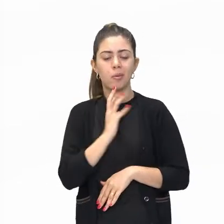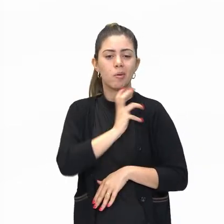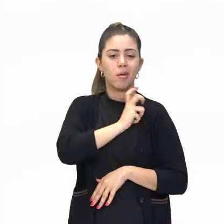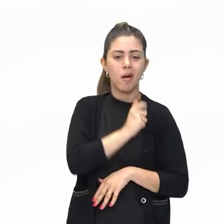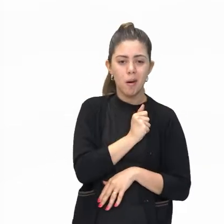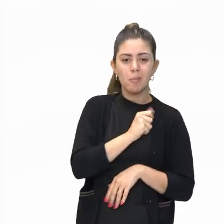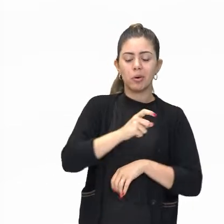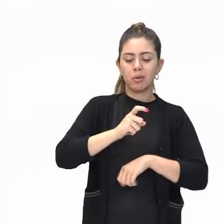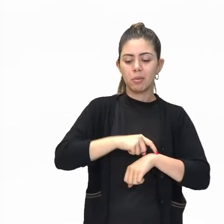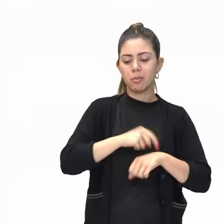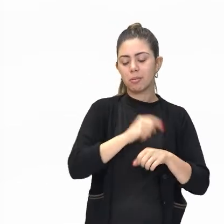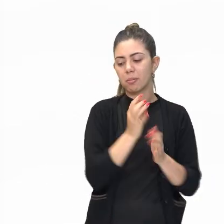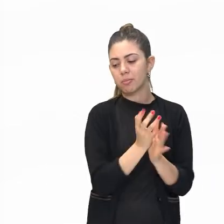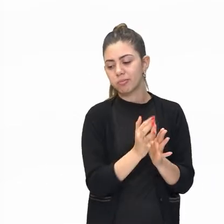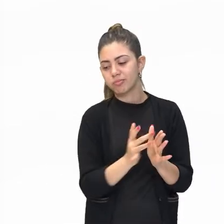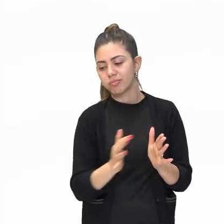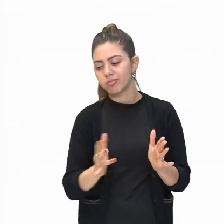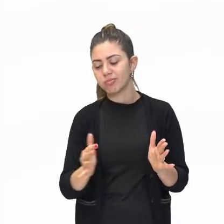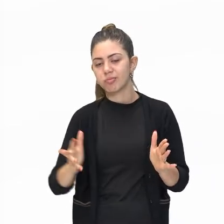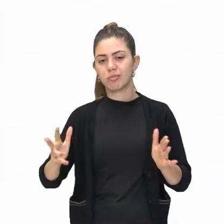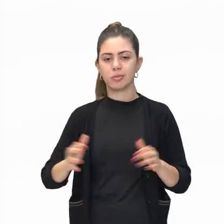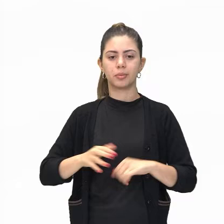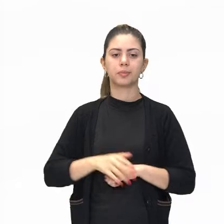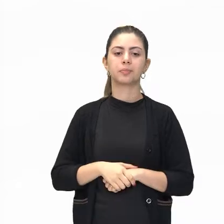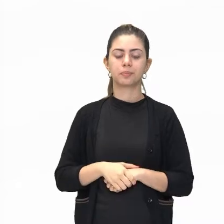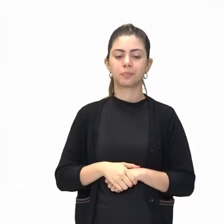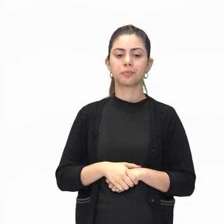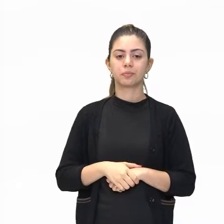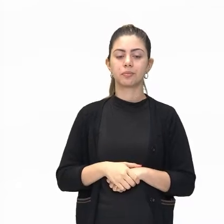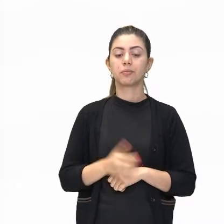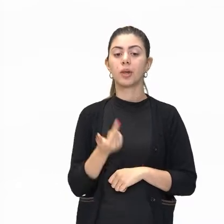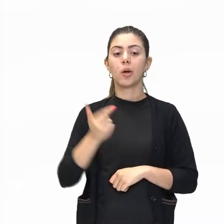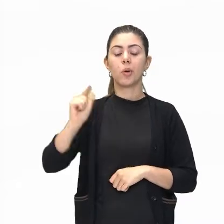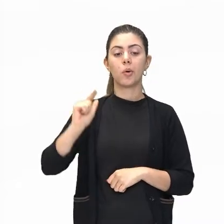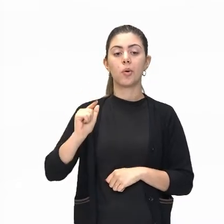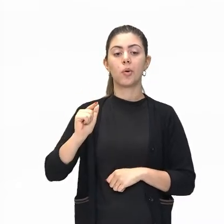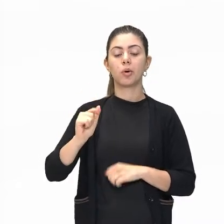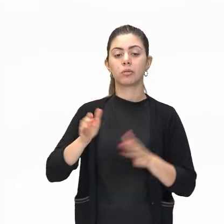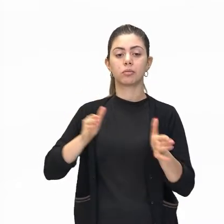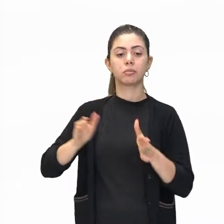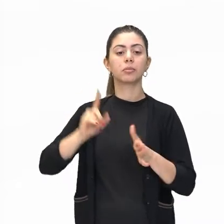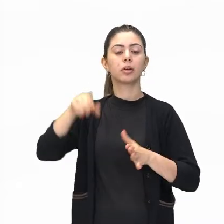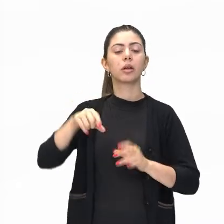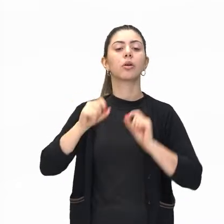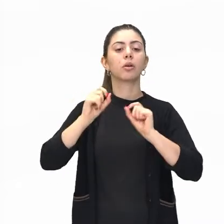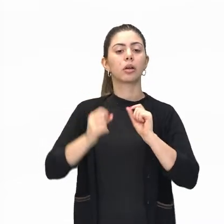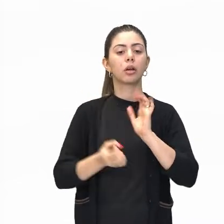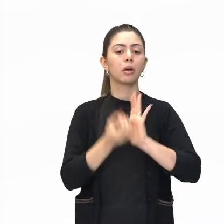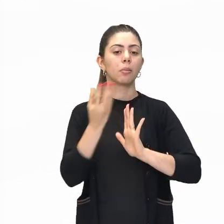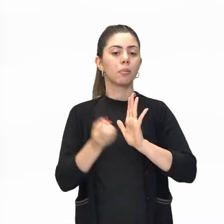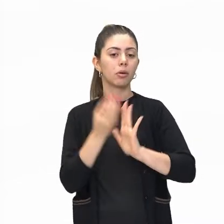amor e a passagem do tempo. Outra fase dele é a poesia